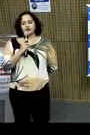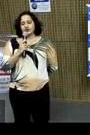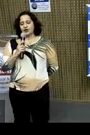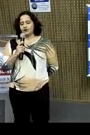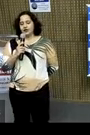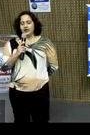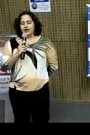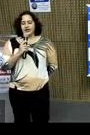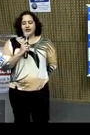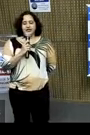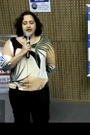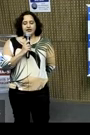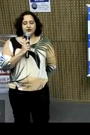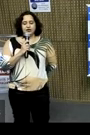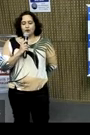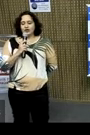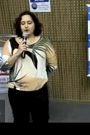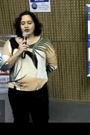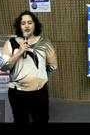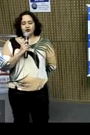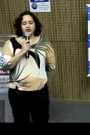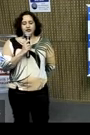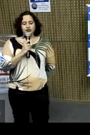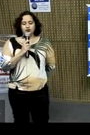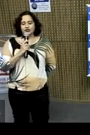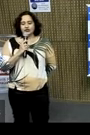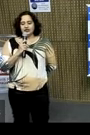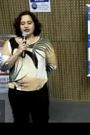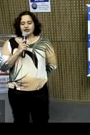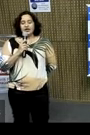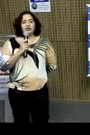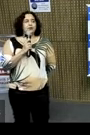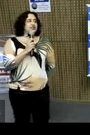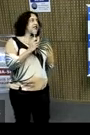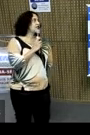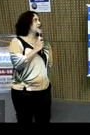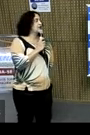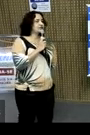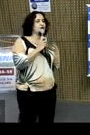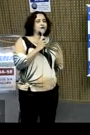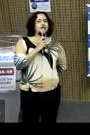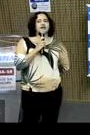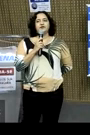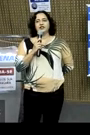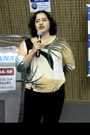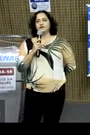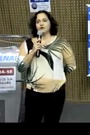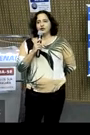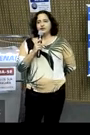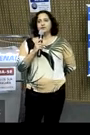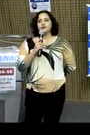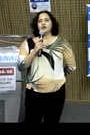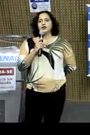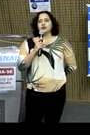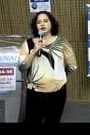assistente social, eles realizam os acompanhamentos das solicitações e, caso o paciente não seja encontrado via